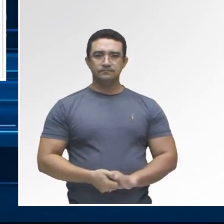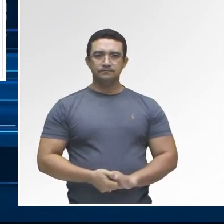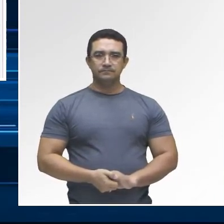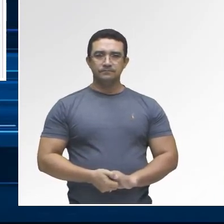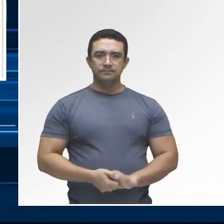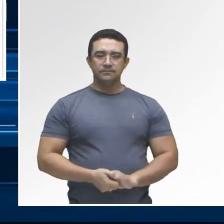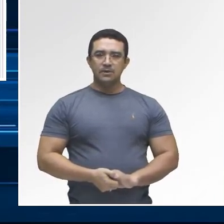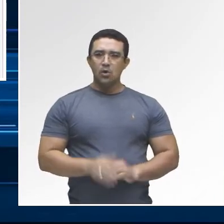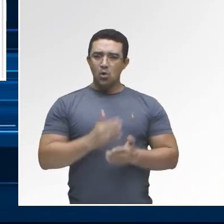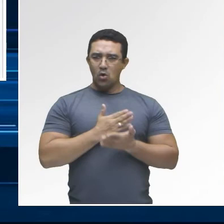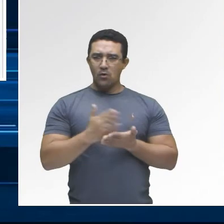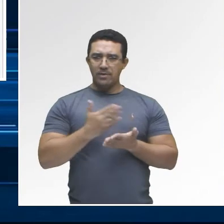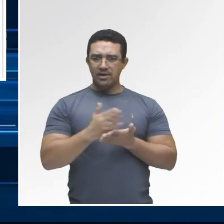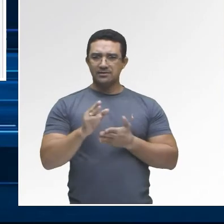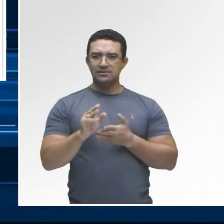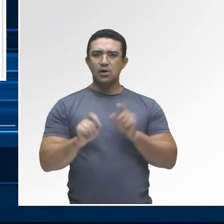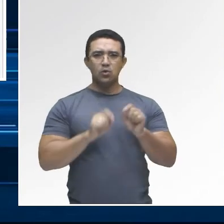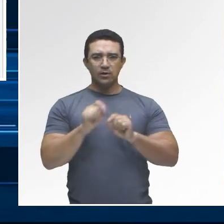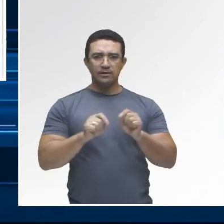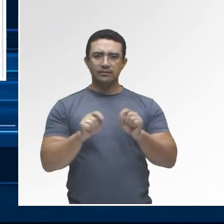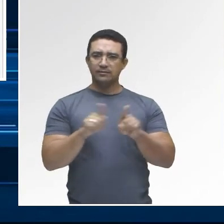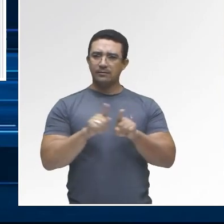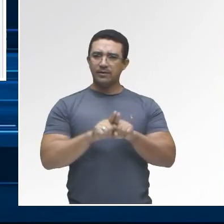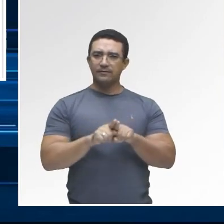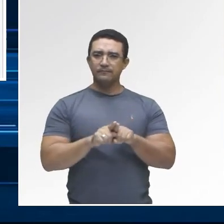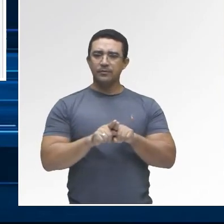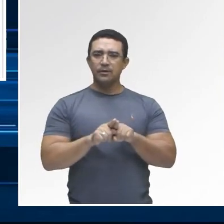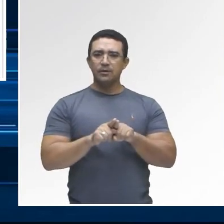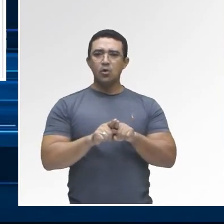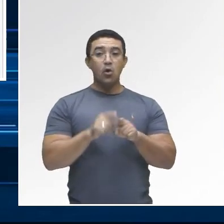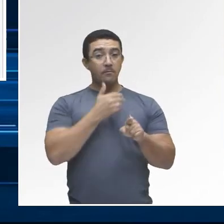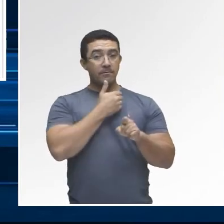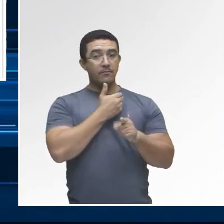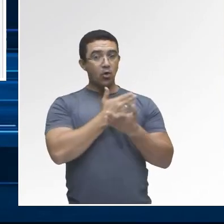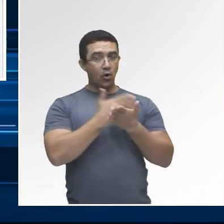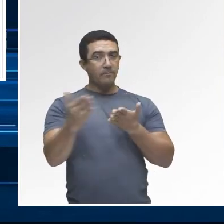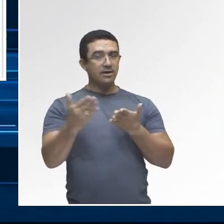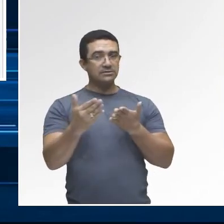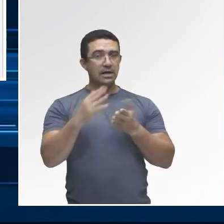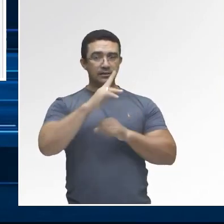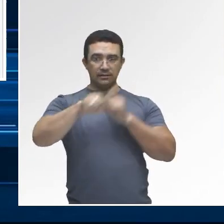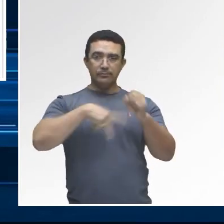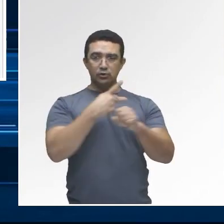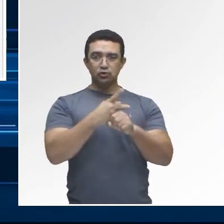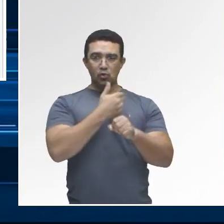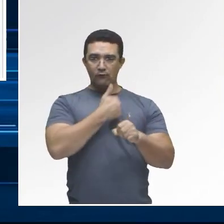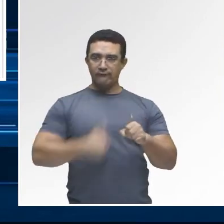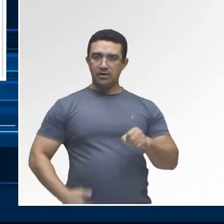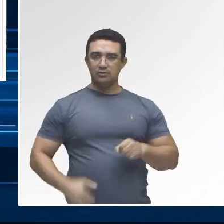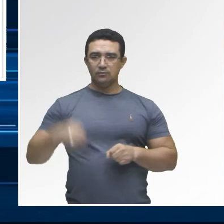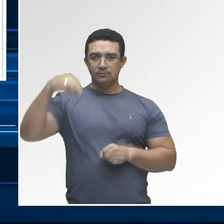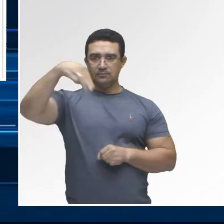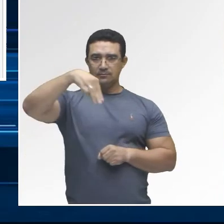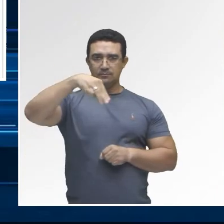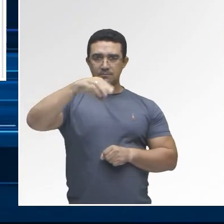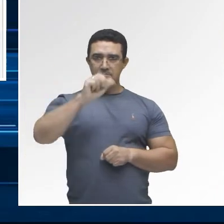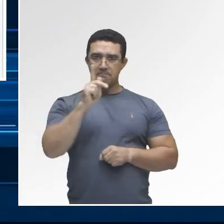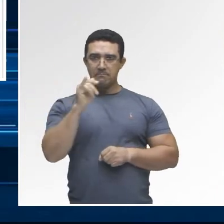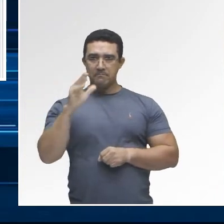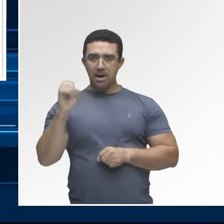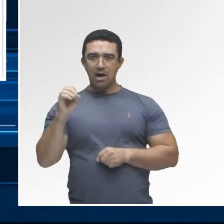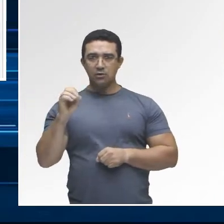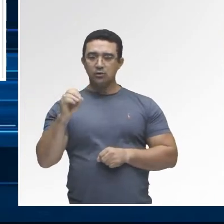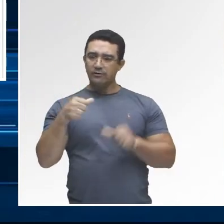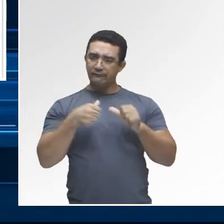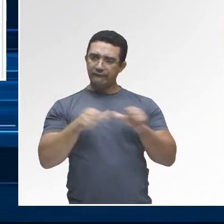inicia uma oposição ainda durante o governo do Mário. Aí, após a morte do Mário, ele se estabelece no poder